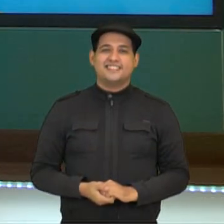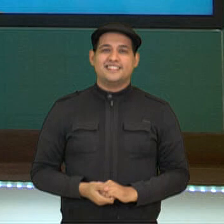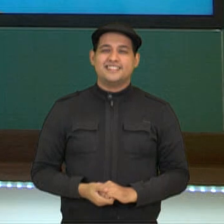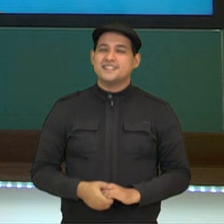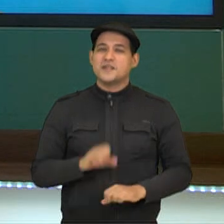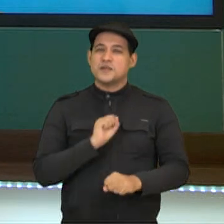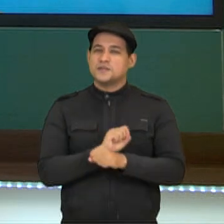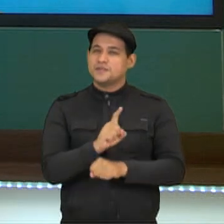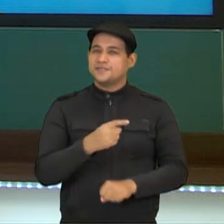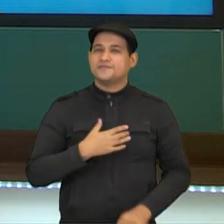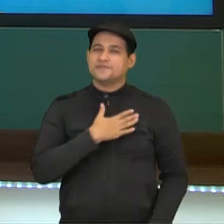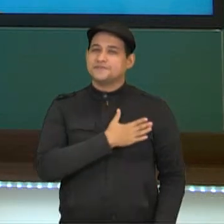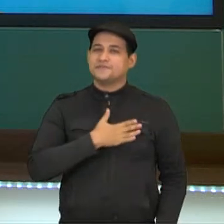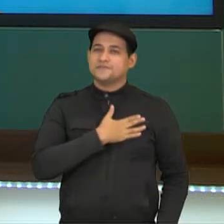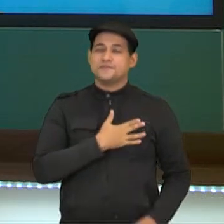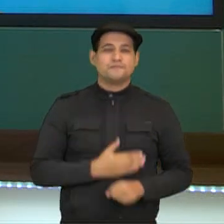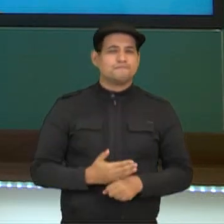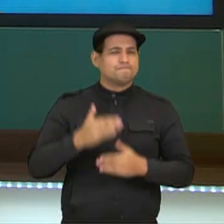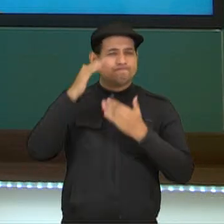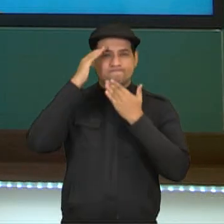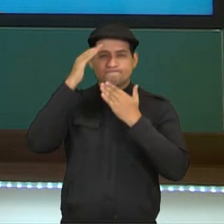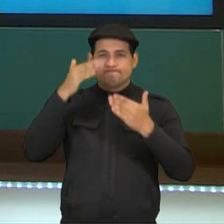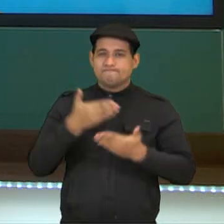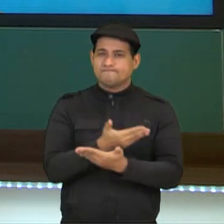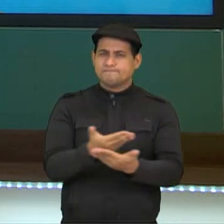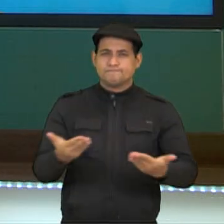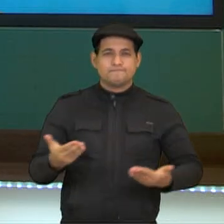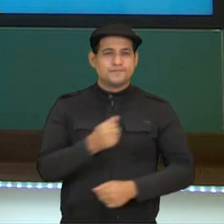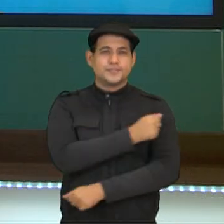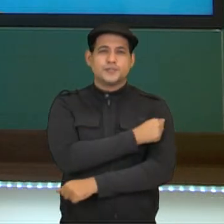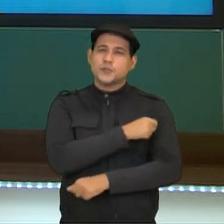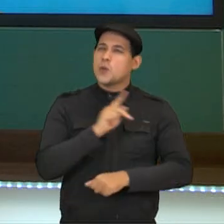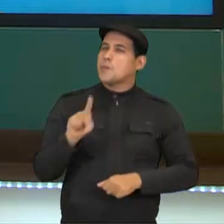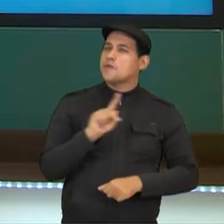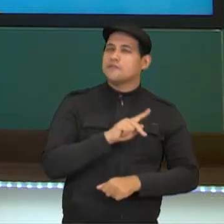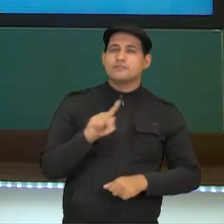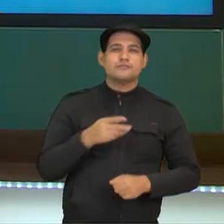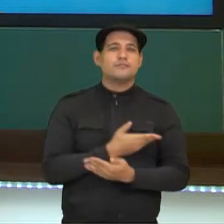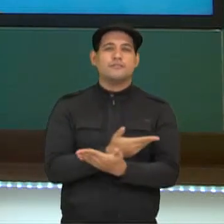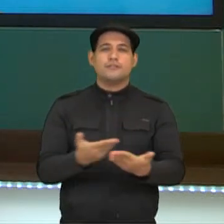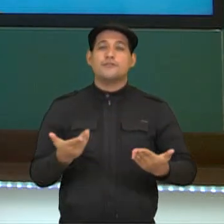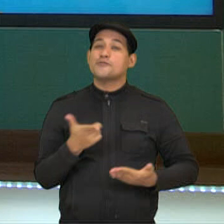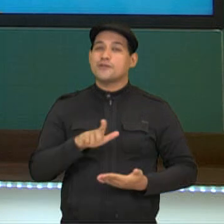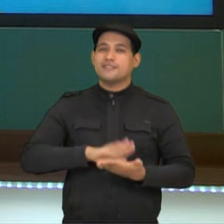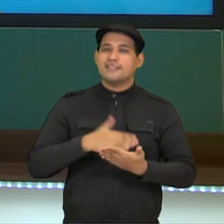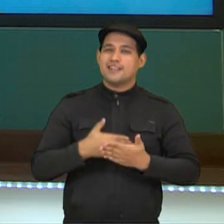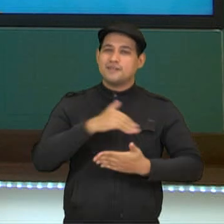Eu espero que vocês tenham gostado, agradeço vocês, estudantes, professores, agradeço